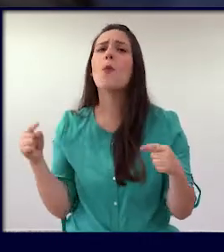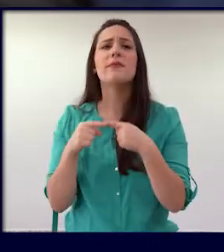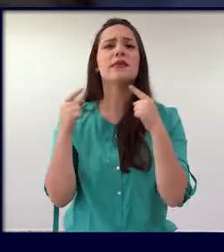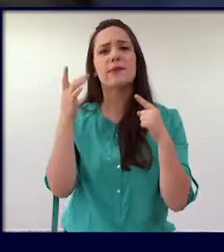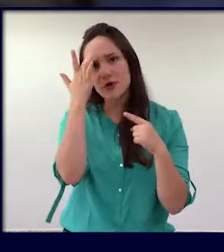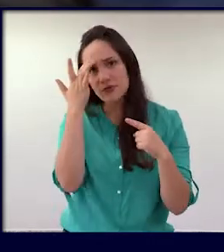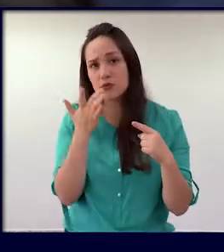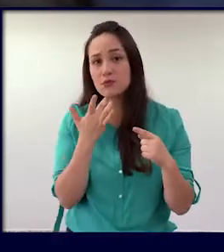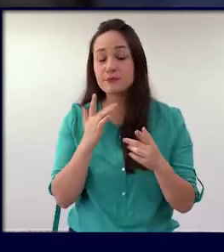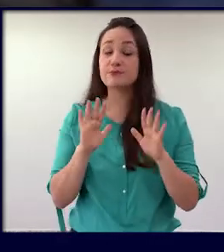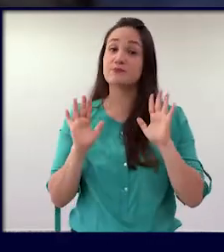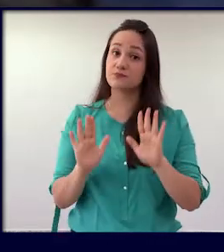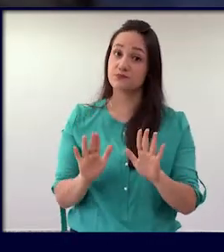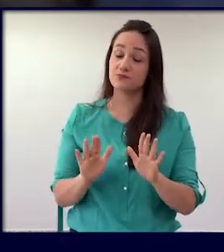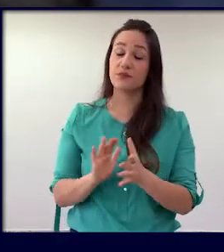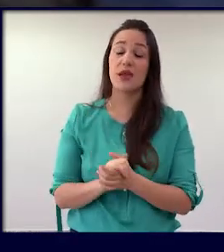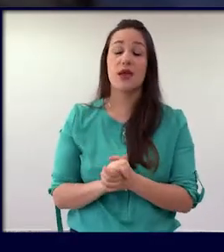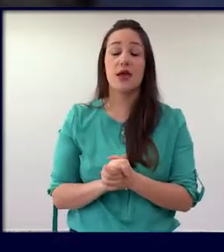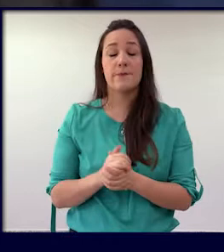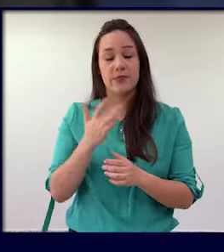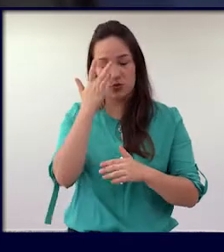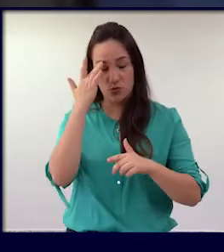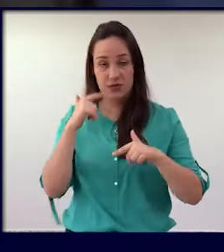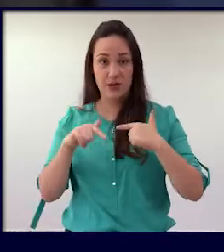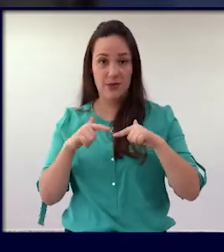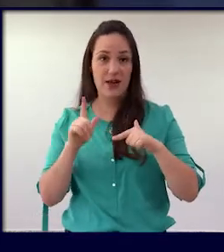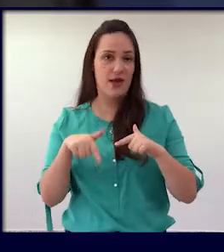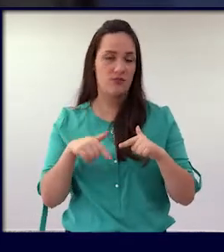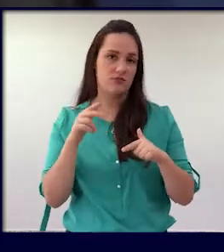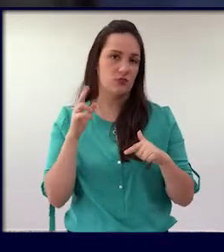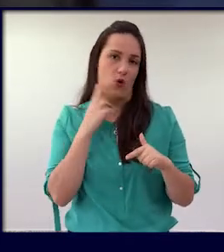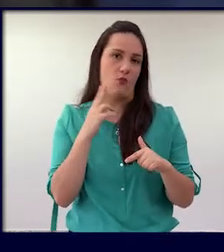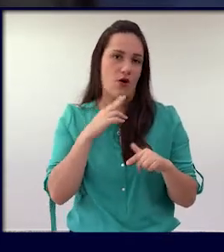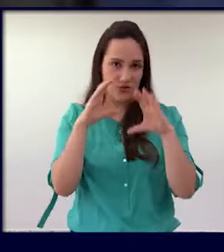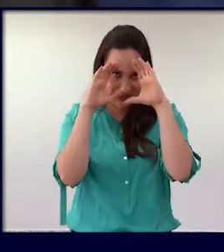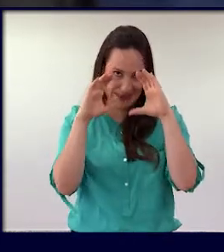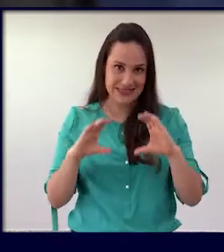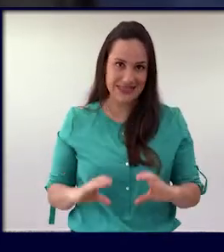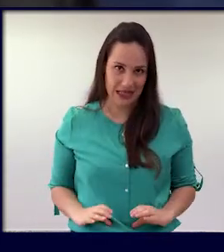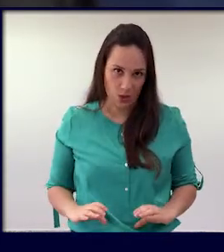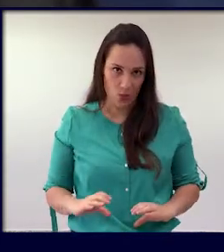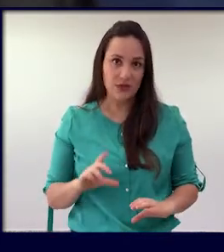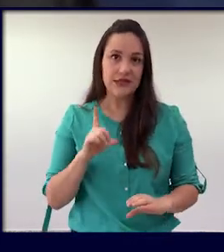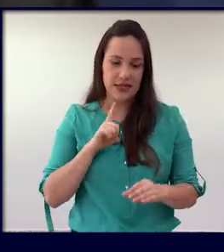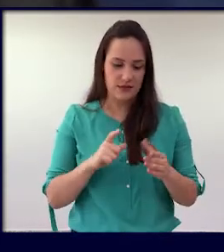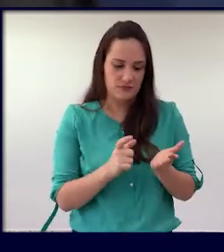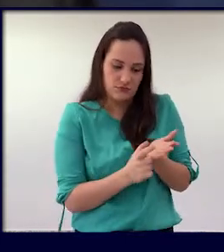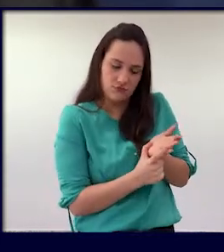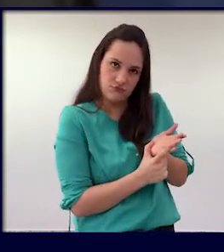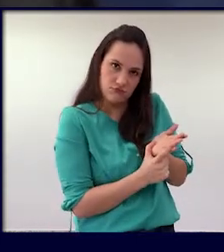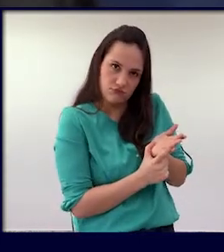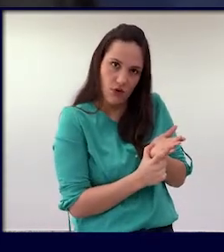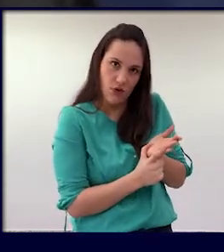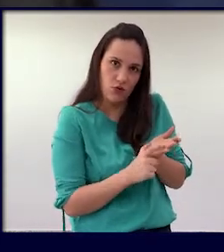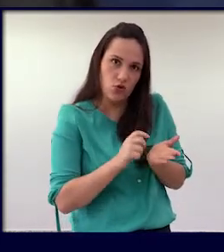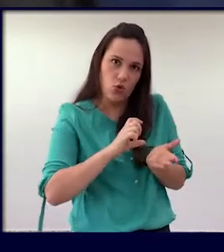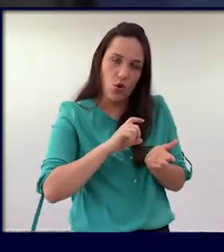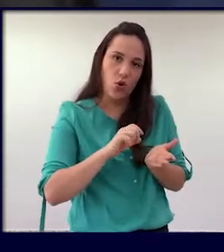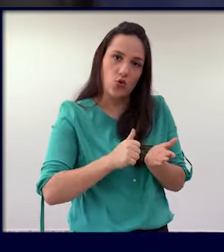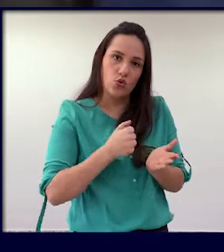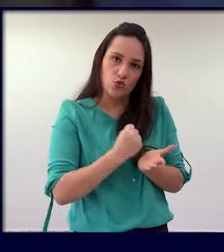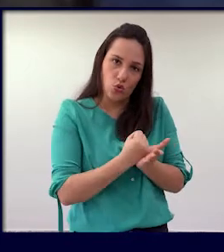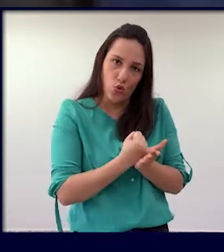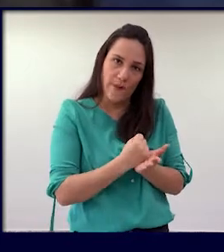mesários? As convocações de mesários, os mesários são sempre eleitores, pessoas que têm títulos eleitorais. Elas